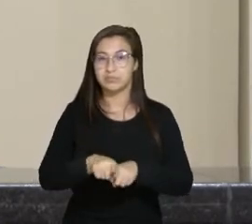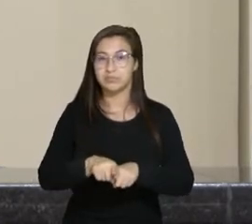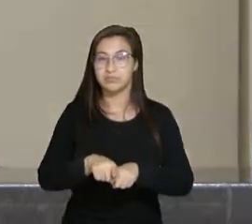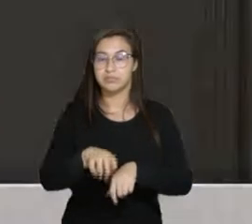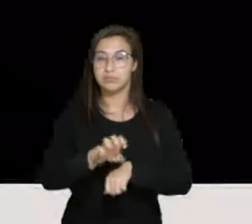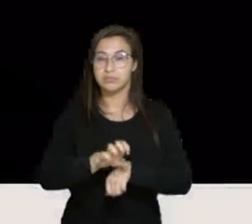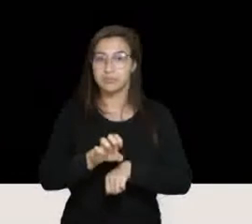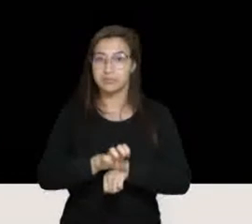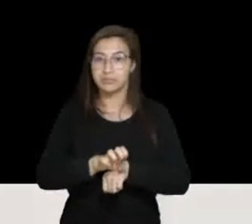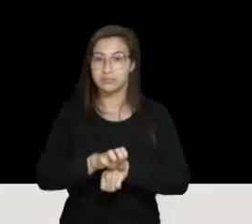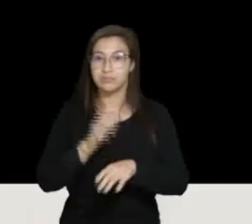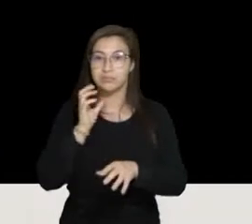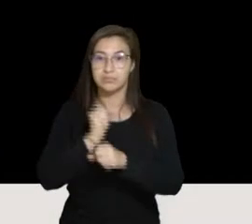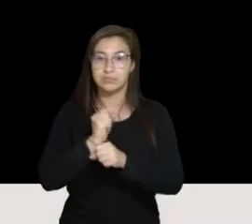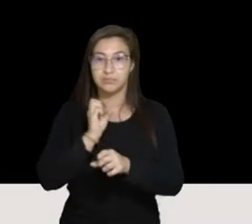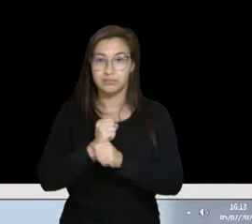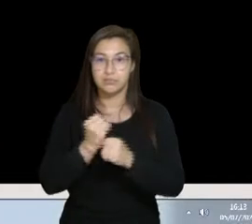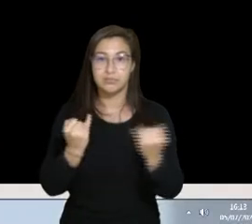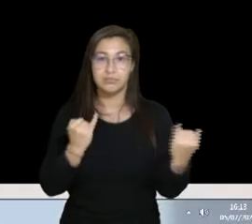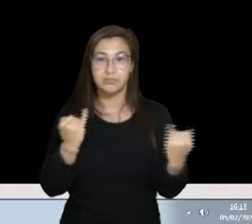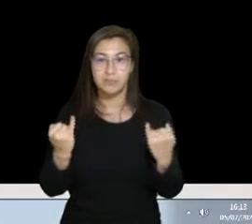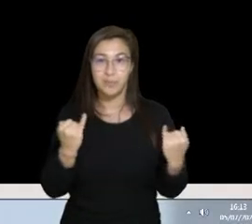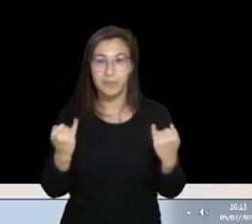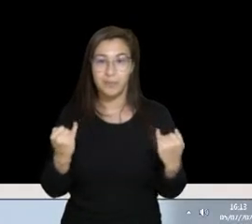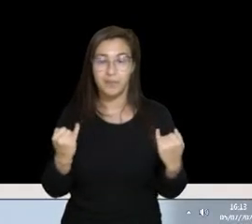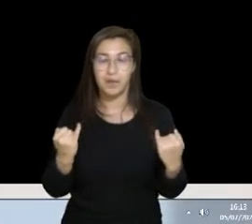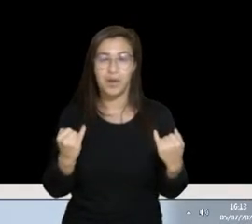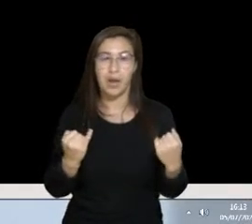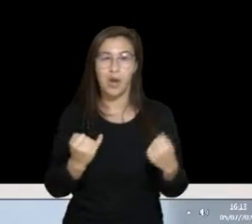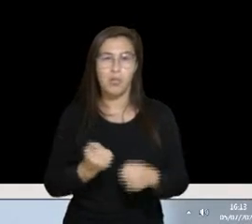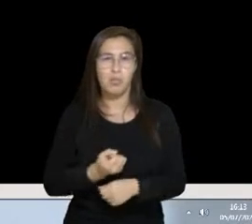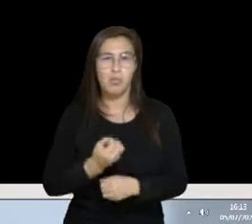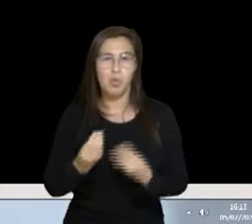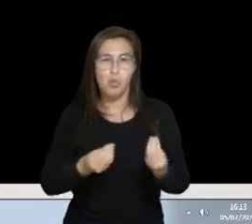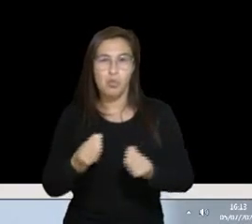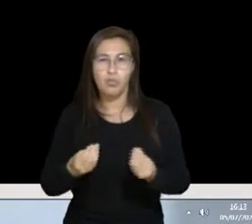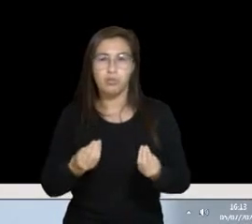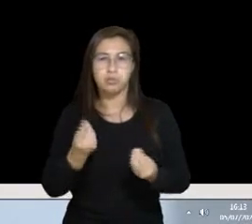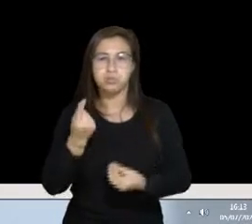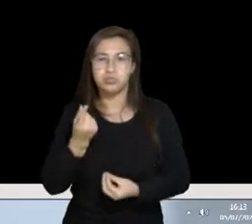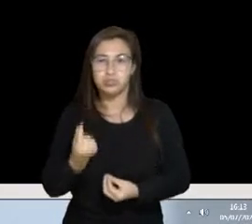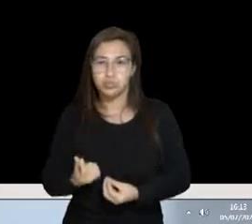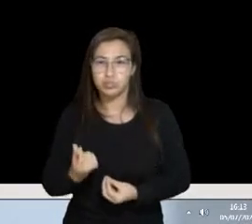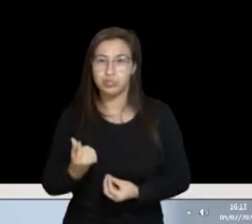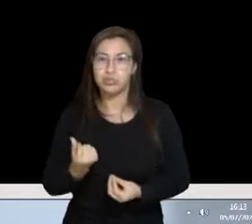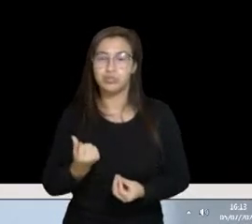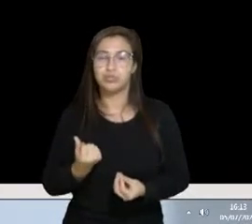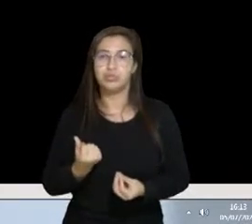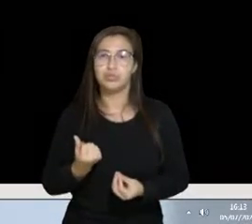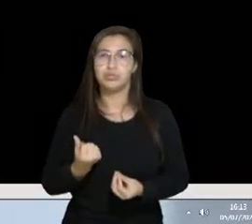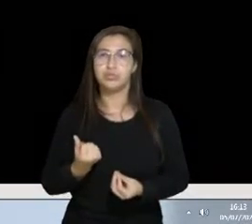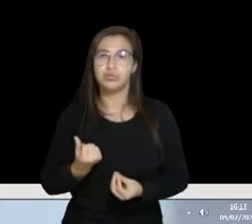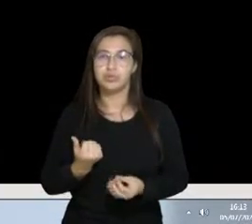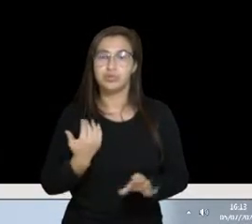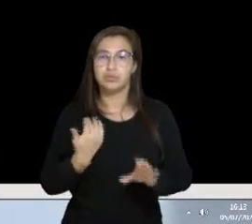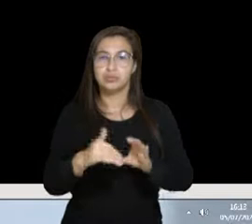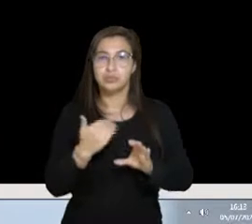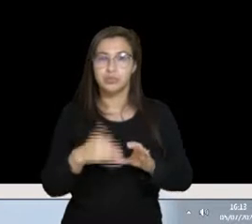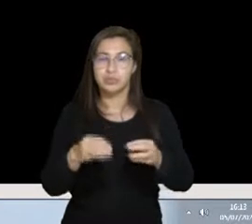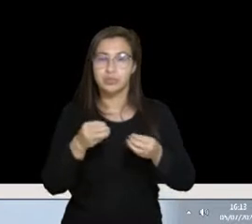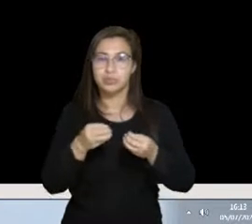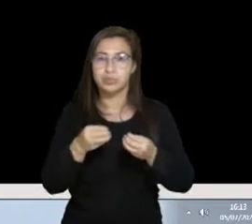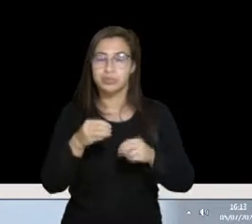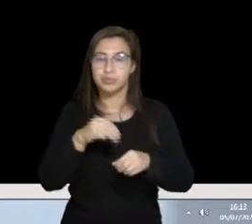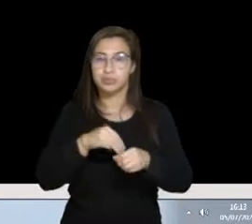da Fazenda informações acerca dos recursos financeiros repassados ao município de Bombinhas